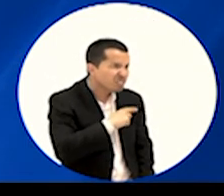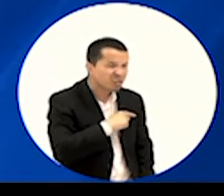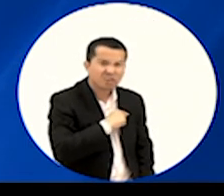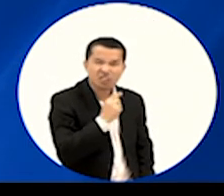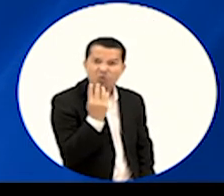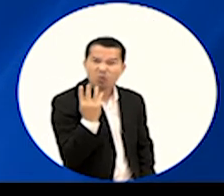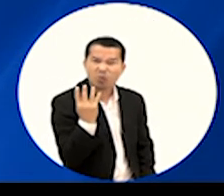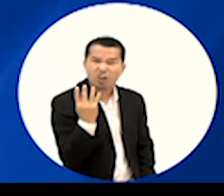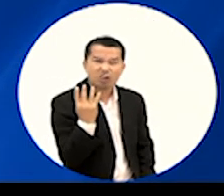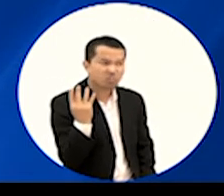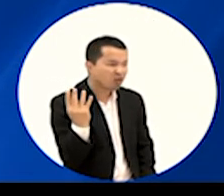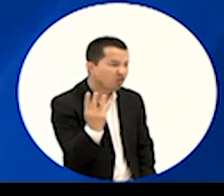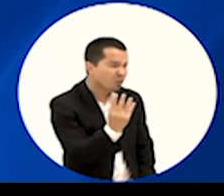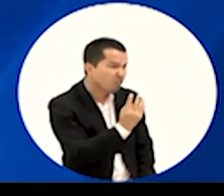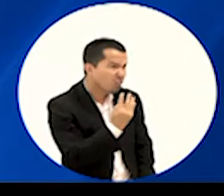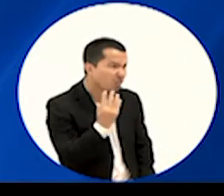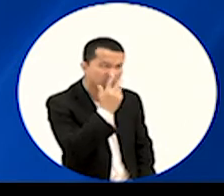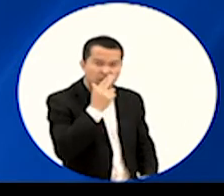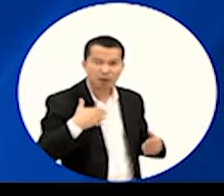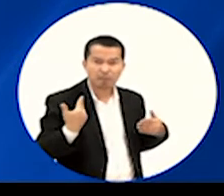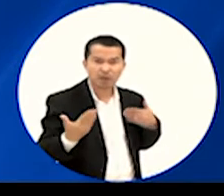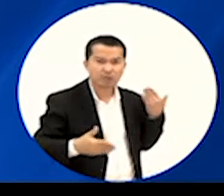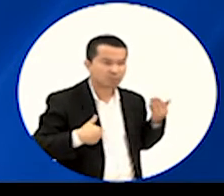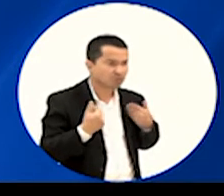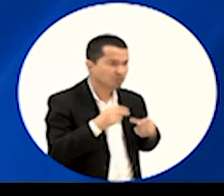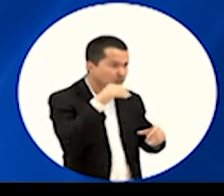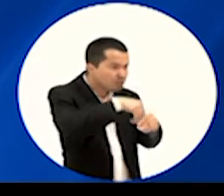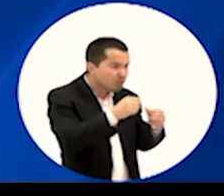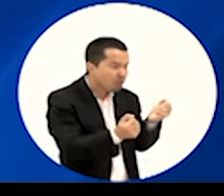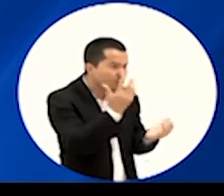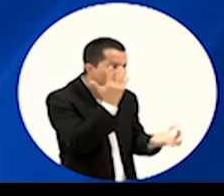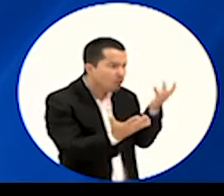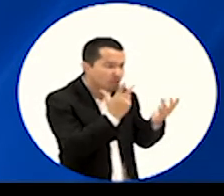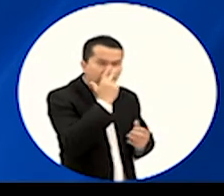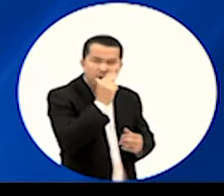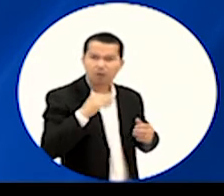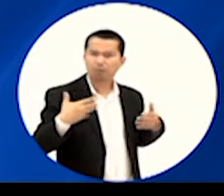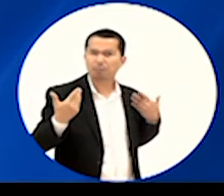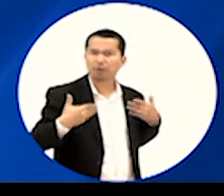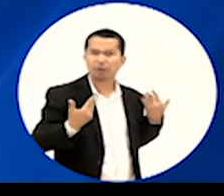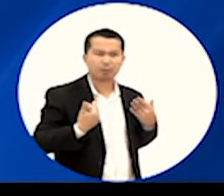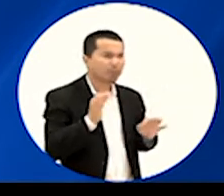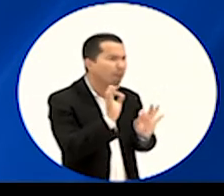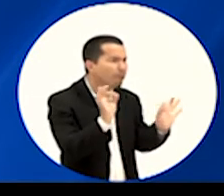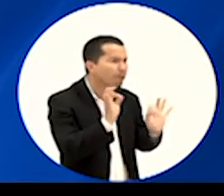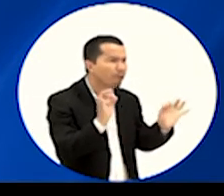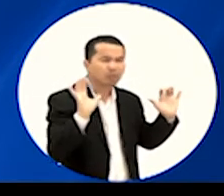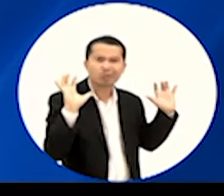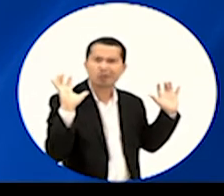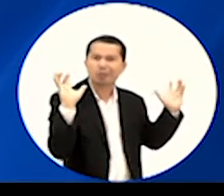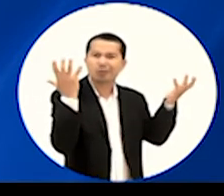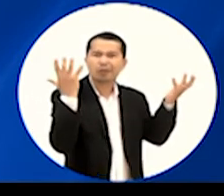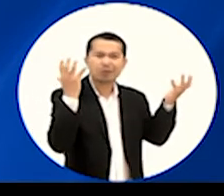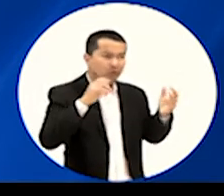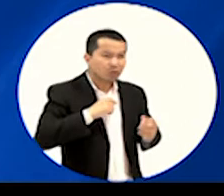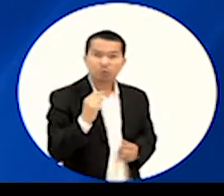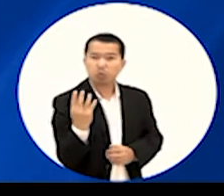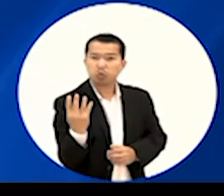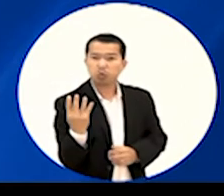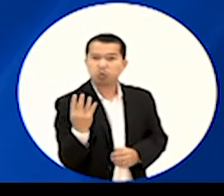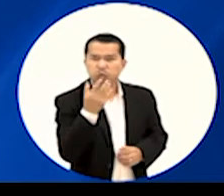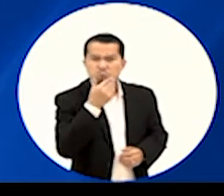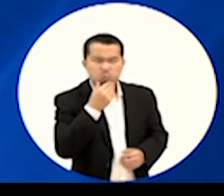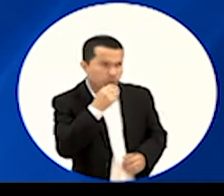4 homens andando soltos na fornalha? Perguntou o rei. Eles estão passeando lá dentro sem sofrerem